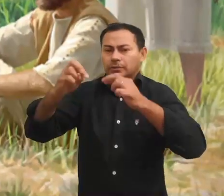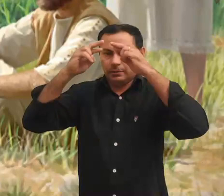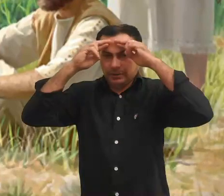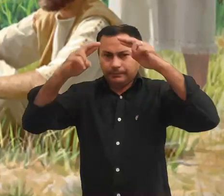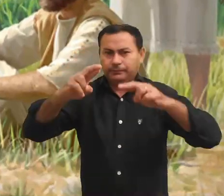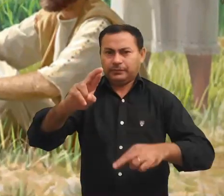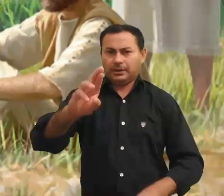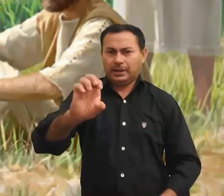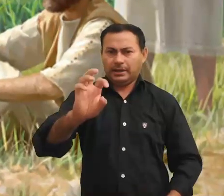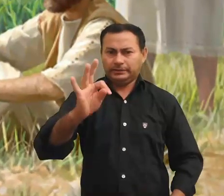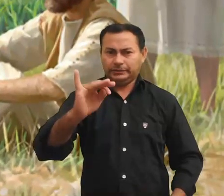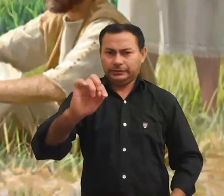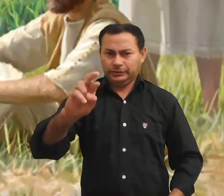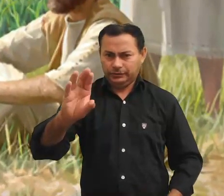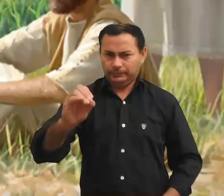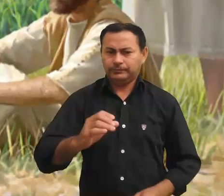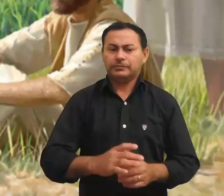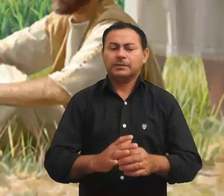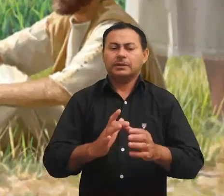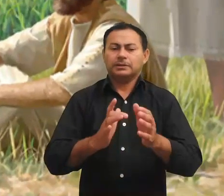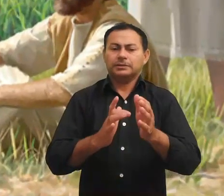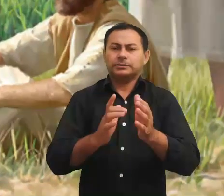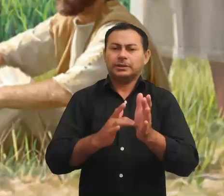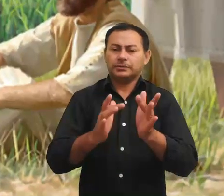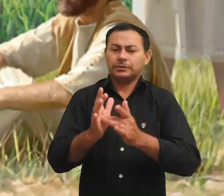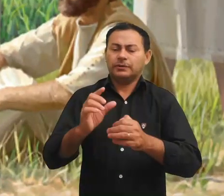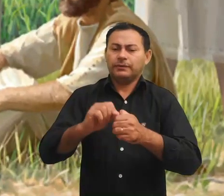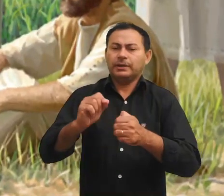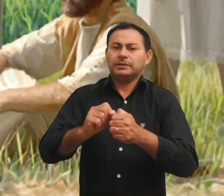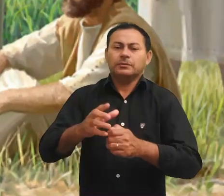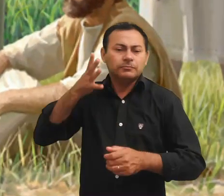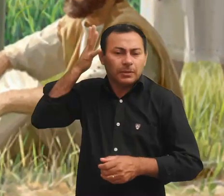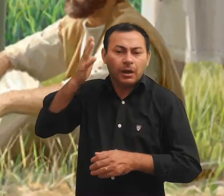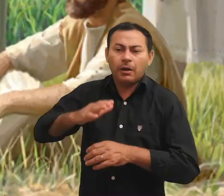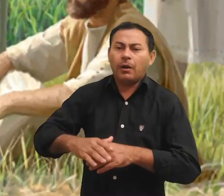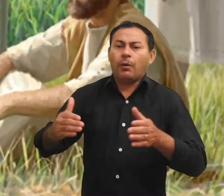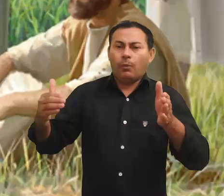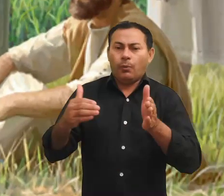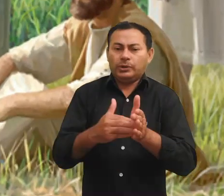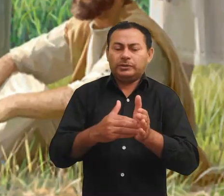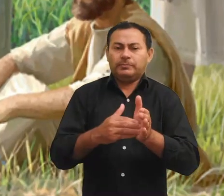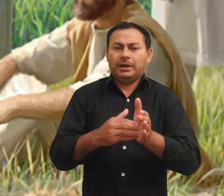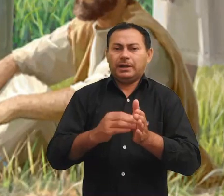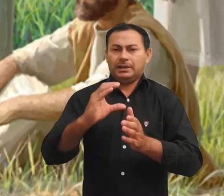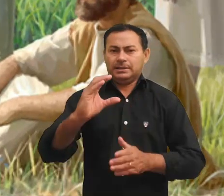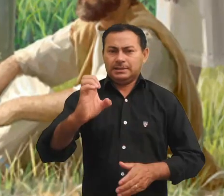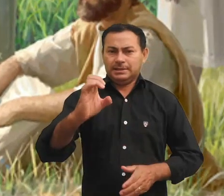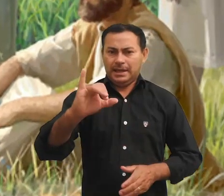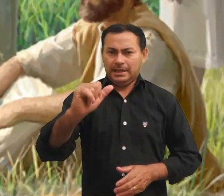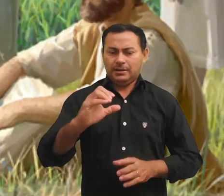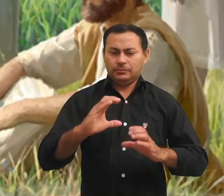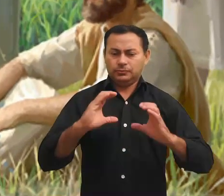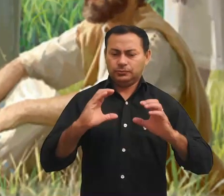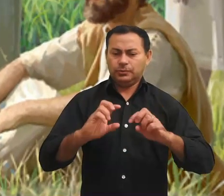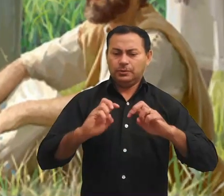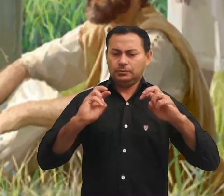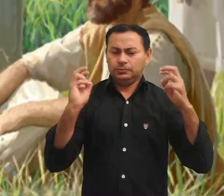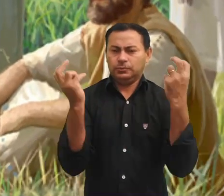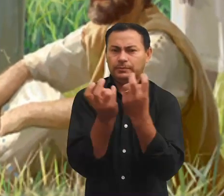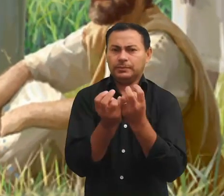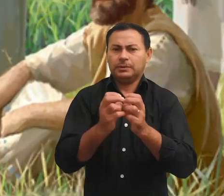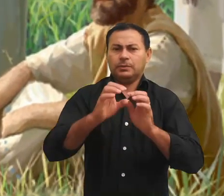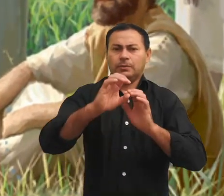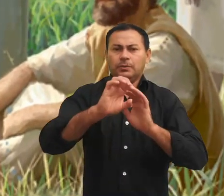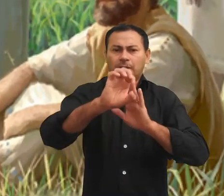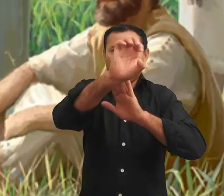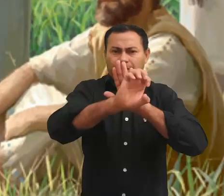promoveu outro retiro. Foi nesta ocasião que Jesus fez o sermão da última ceia, o maior de todos os sermões de Jesus registrado no